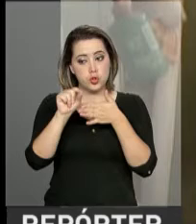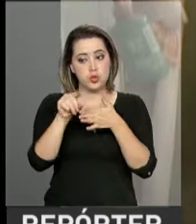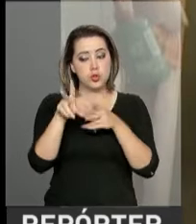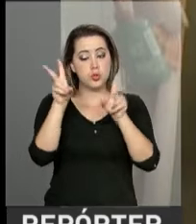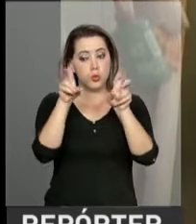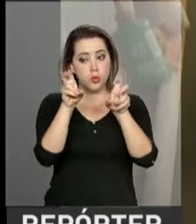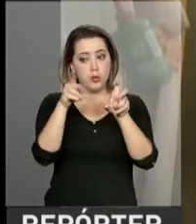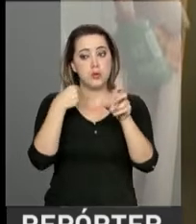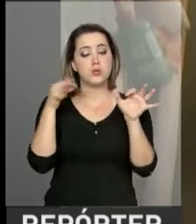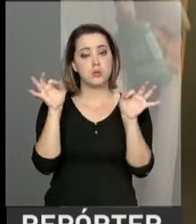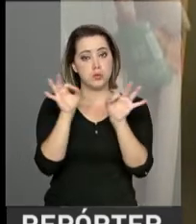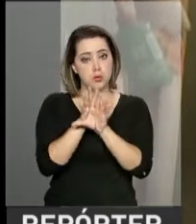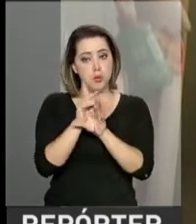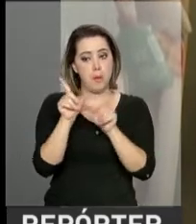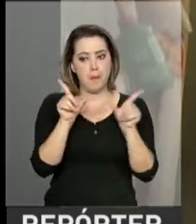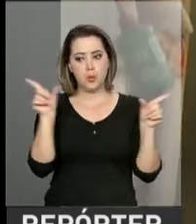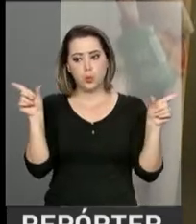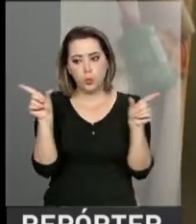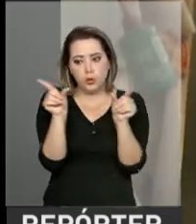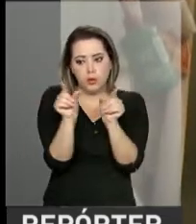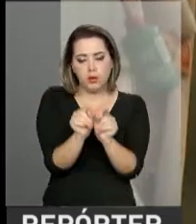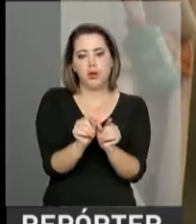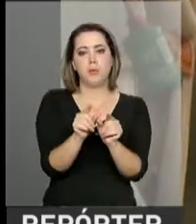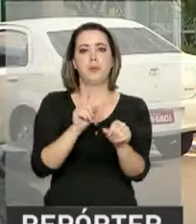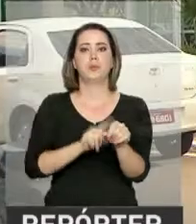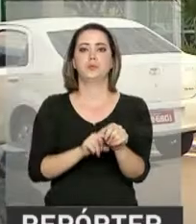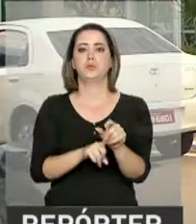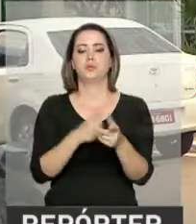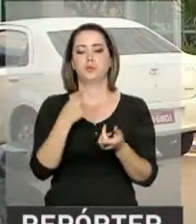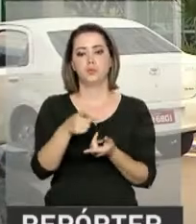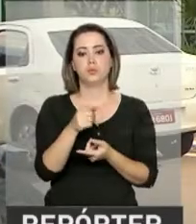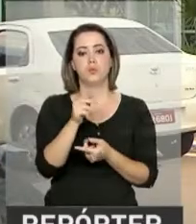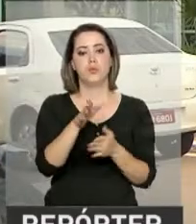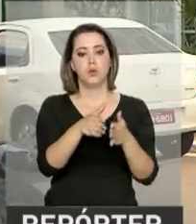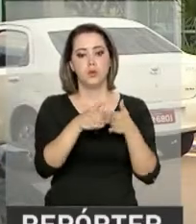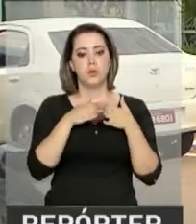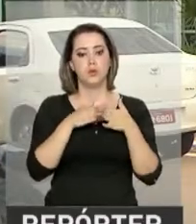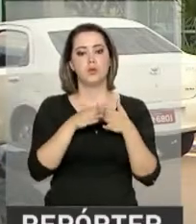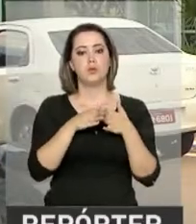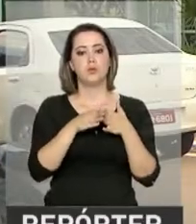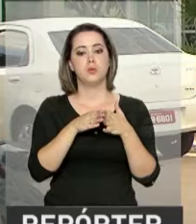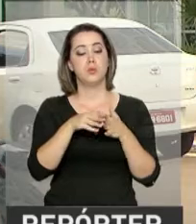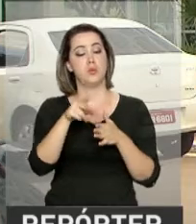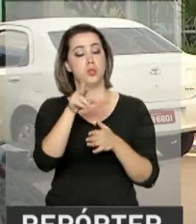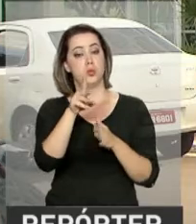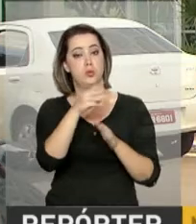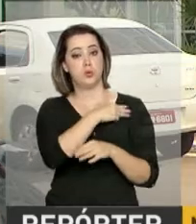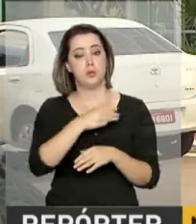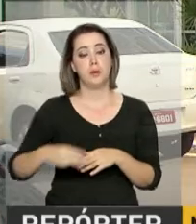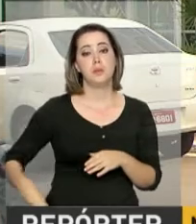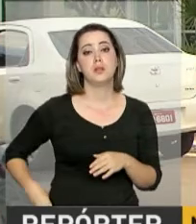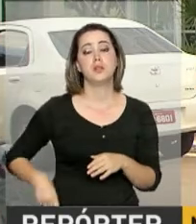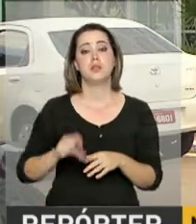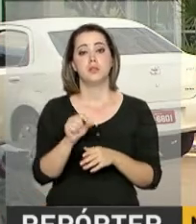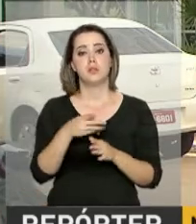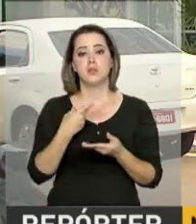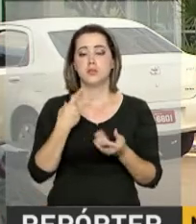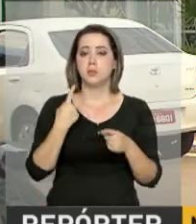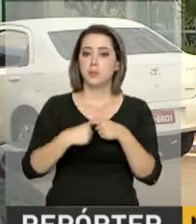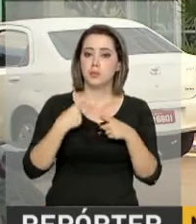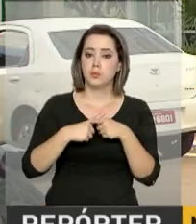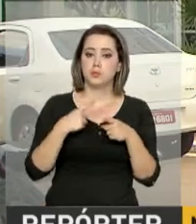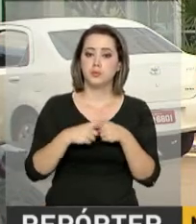seja resolvido no menor espaço de tempo possível o pedido da ministra foi embasado em uma decisão do superior tribunal de